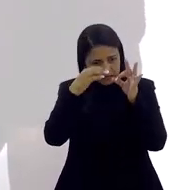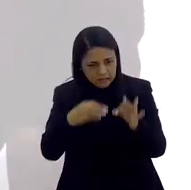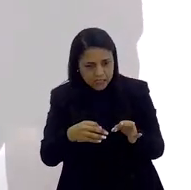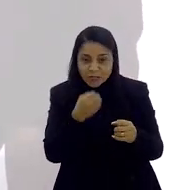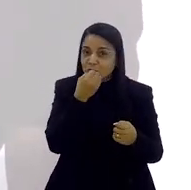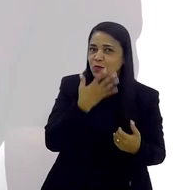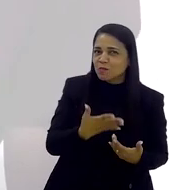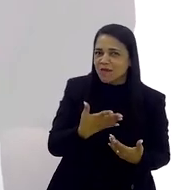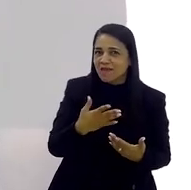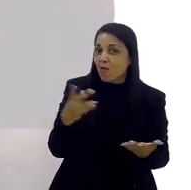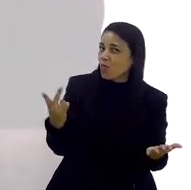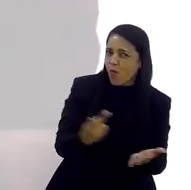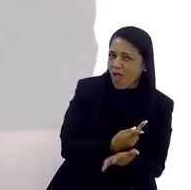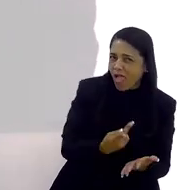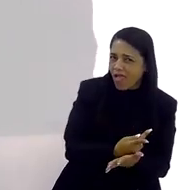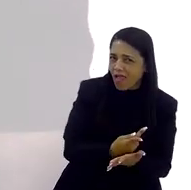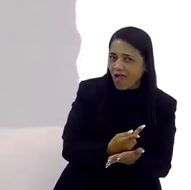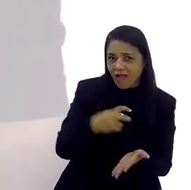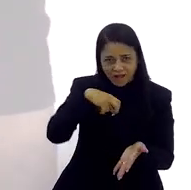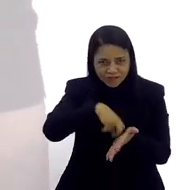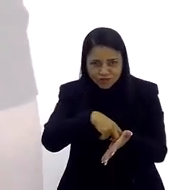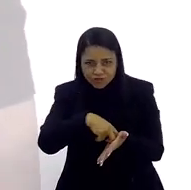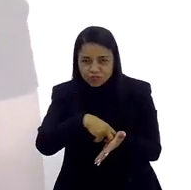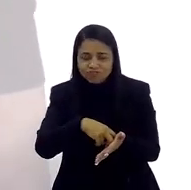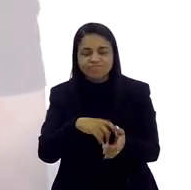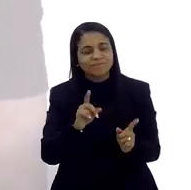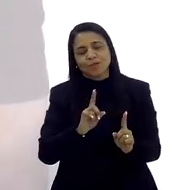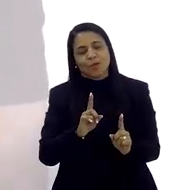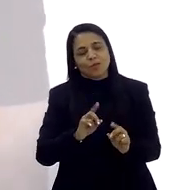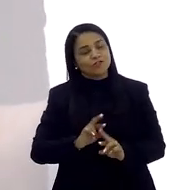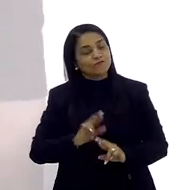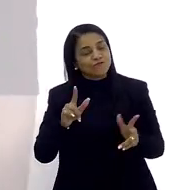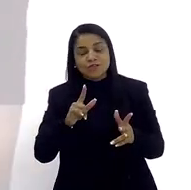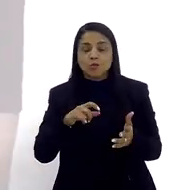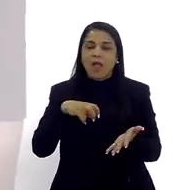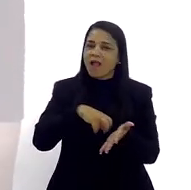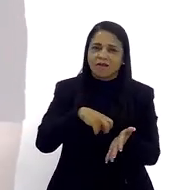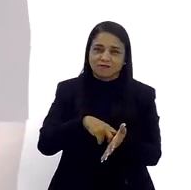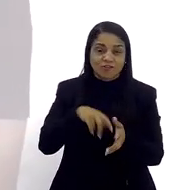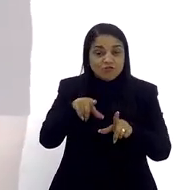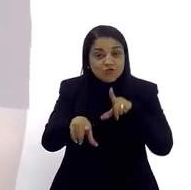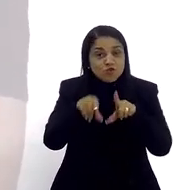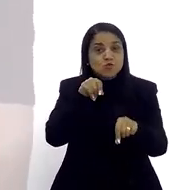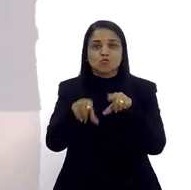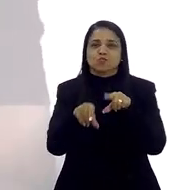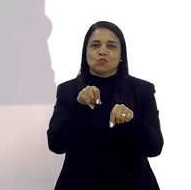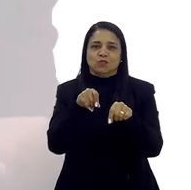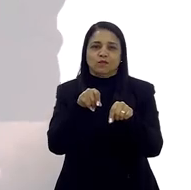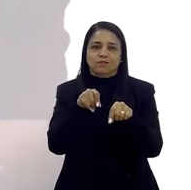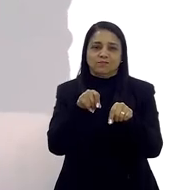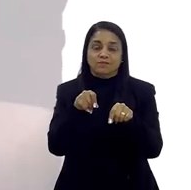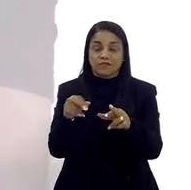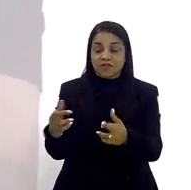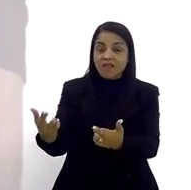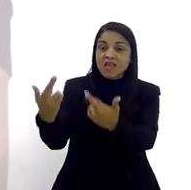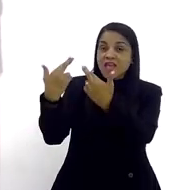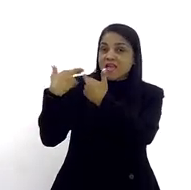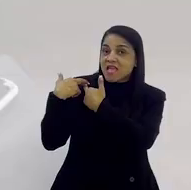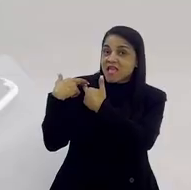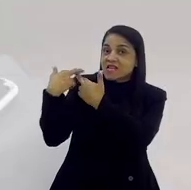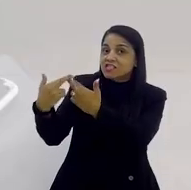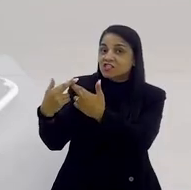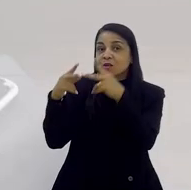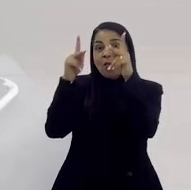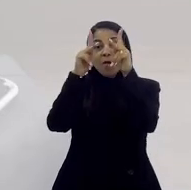são elas e quando é castigo não é castigo são escolhas a vida é escolha religião